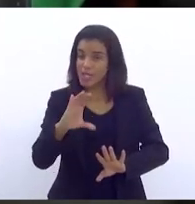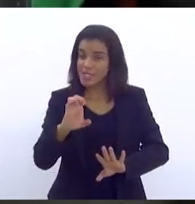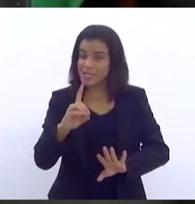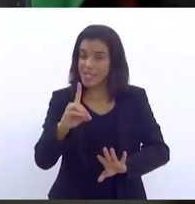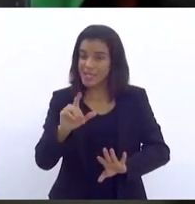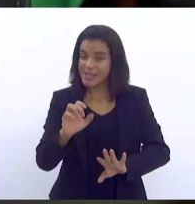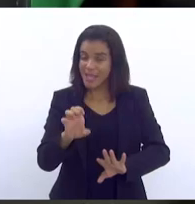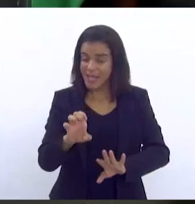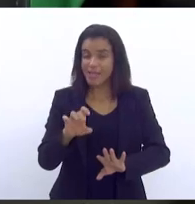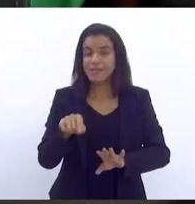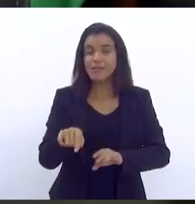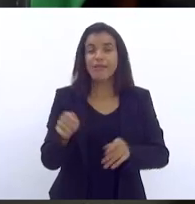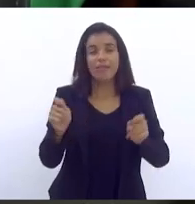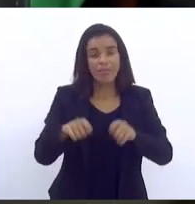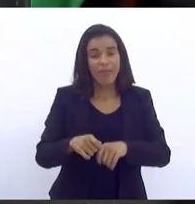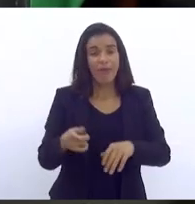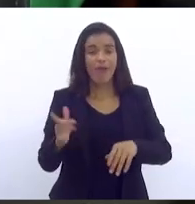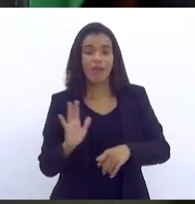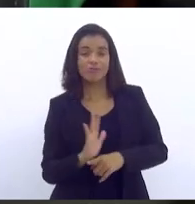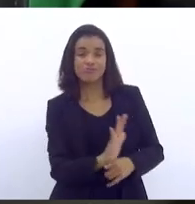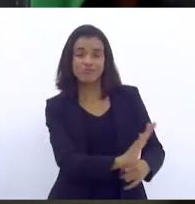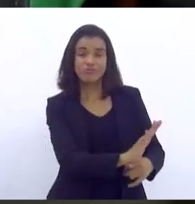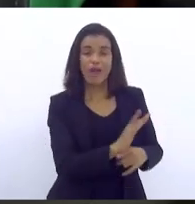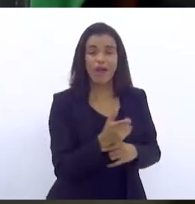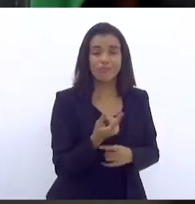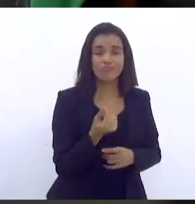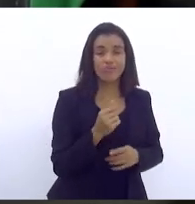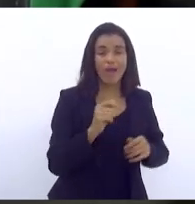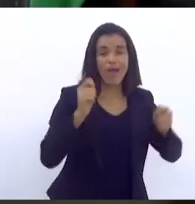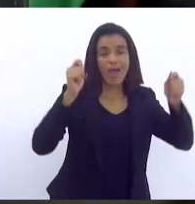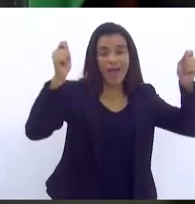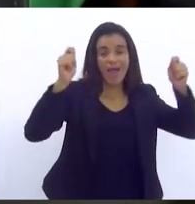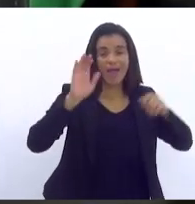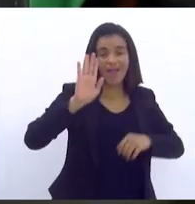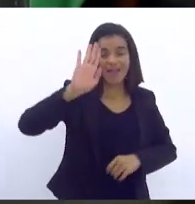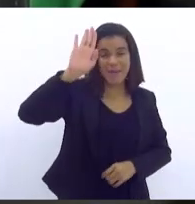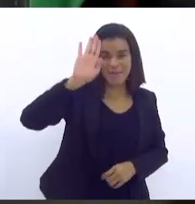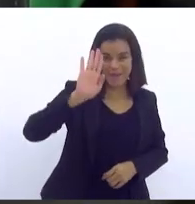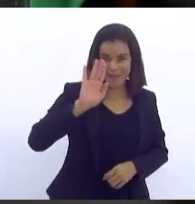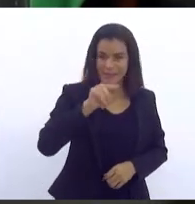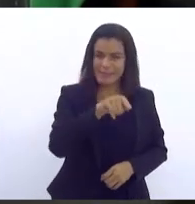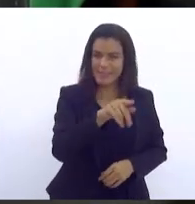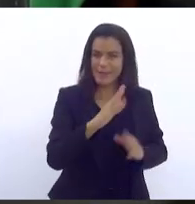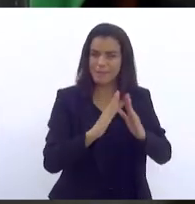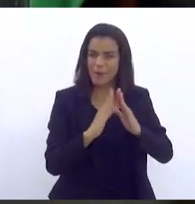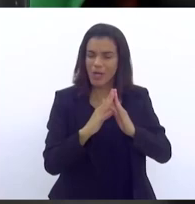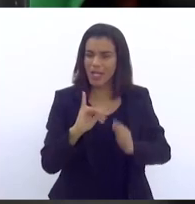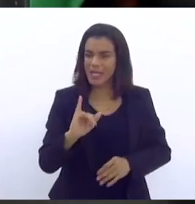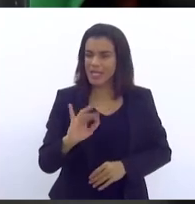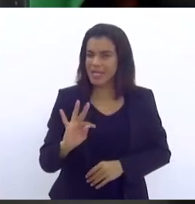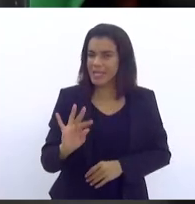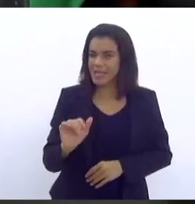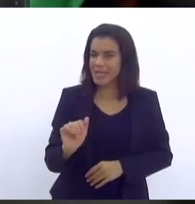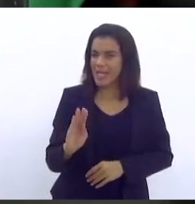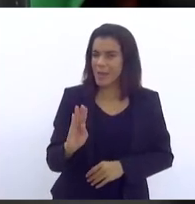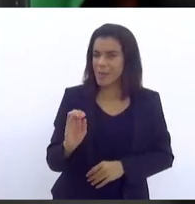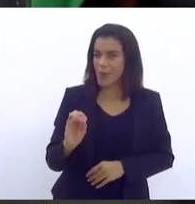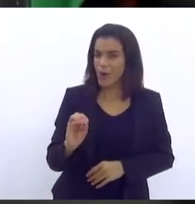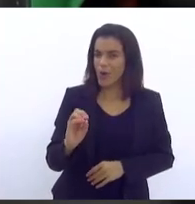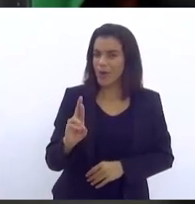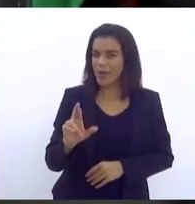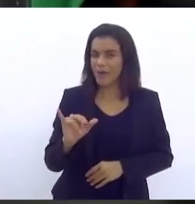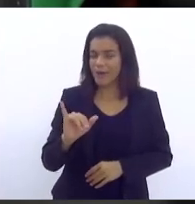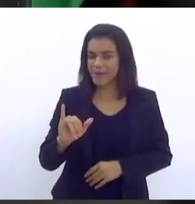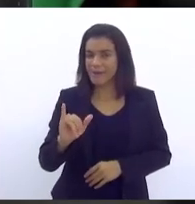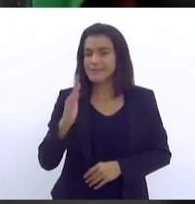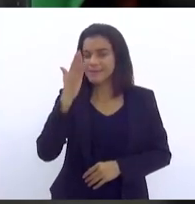sangria de campanhas eleitorais no ano de 2022 quem é de Tabaí sabe do que eu tô falando quem é de São Gonçalo sabe do que eu